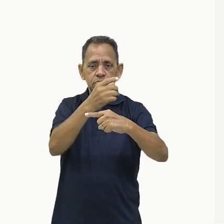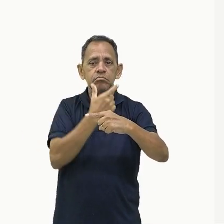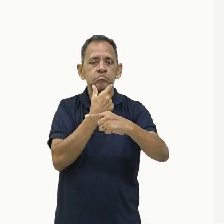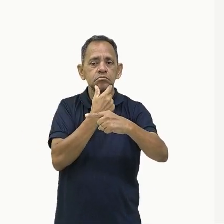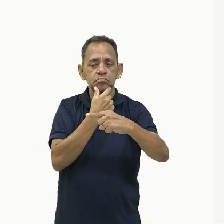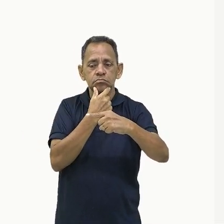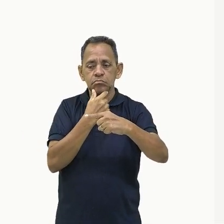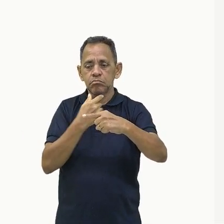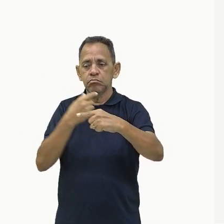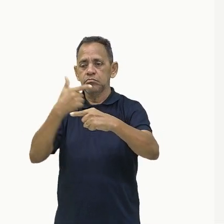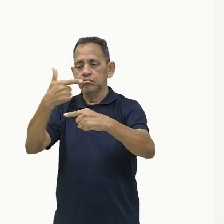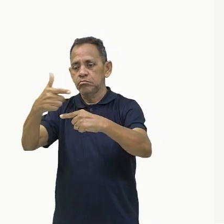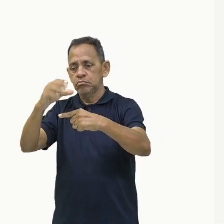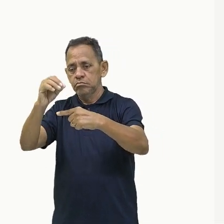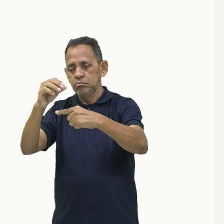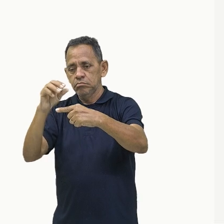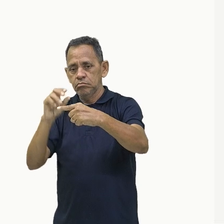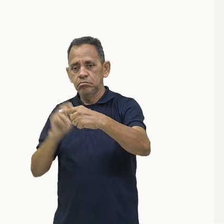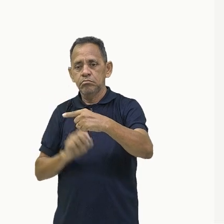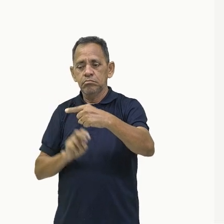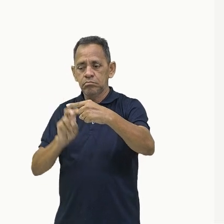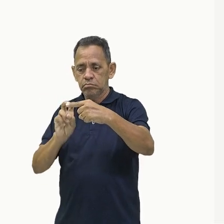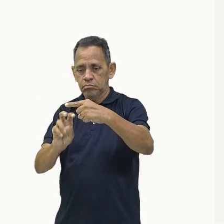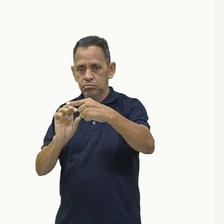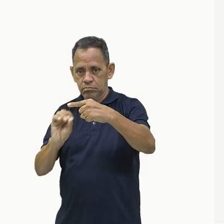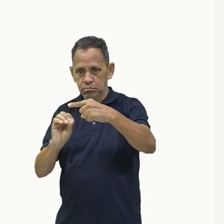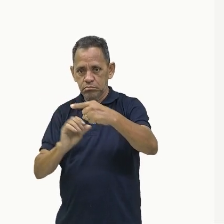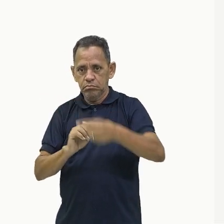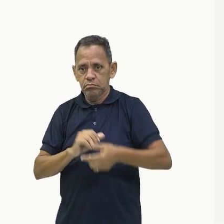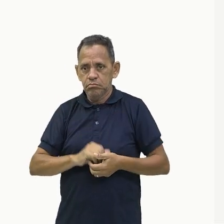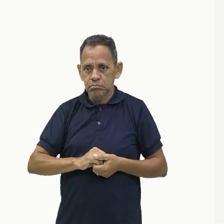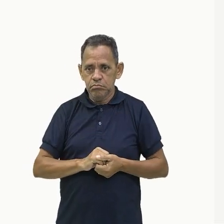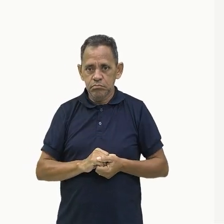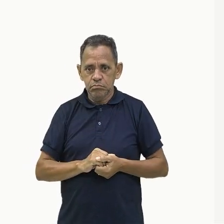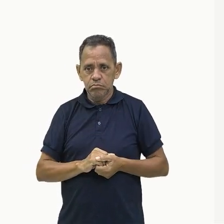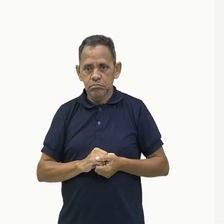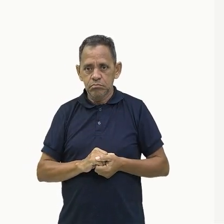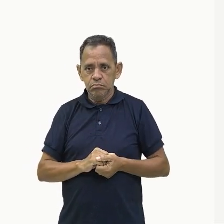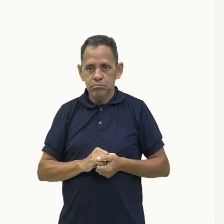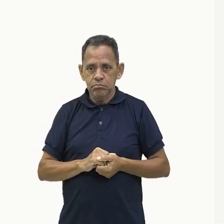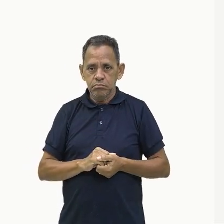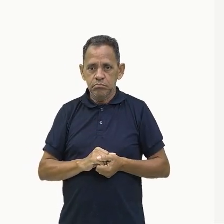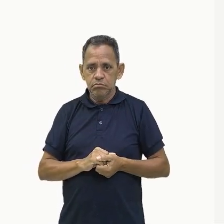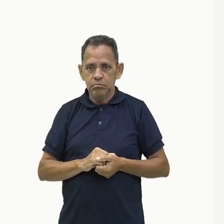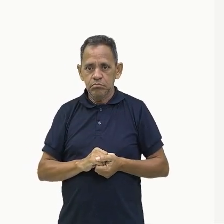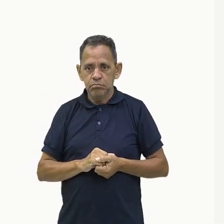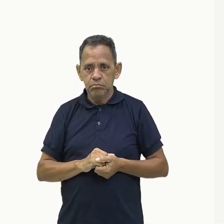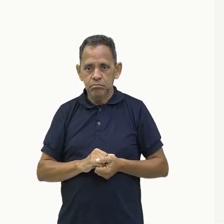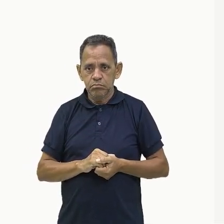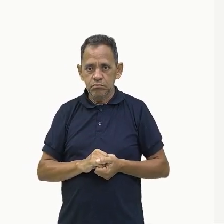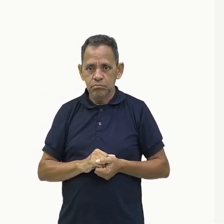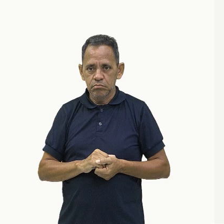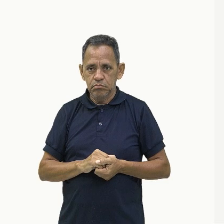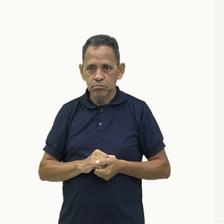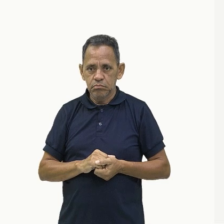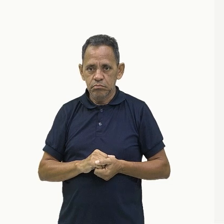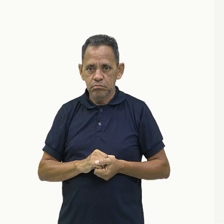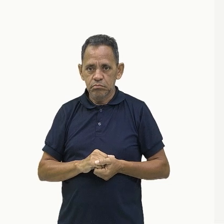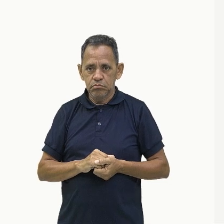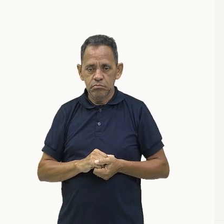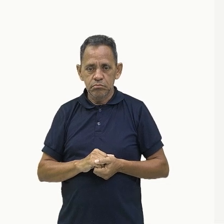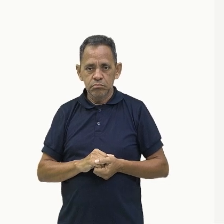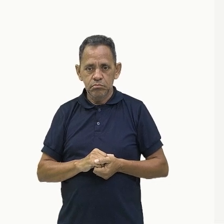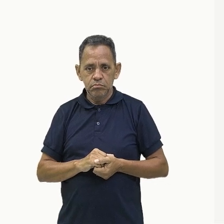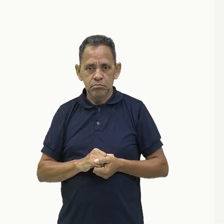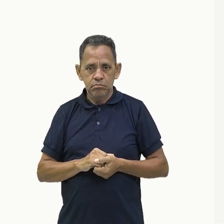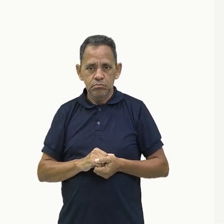sobre 50. Ok? Então aqui é a fração para os meninos,